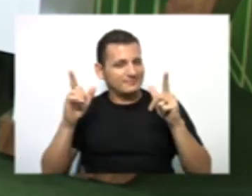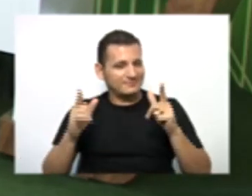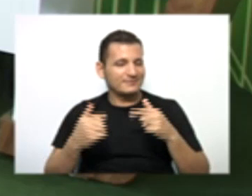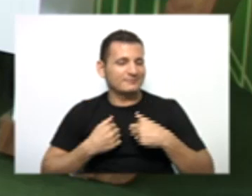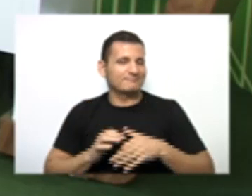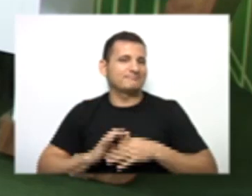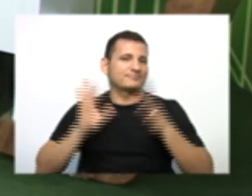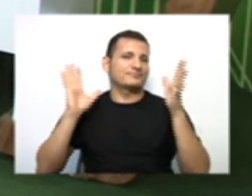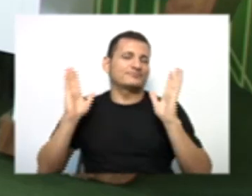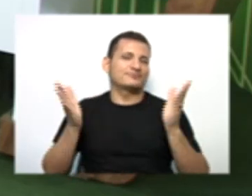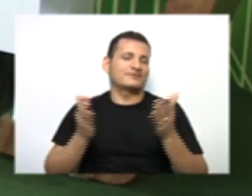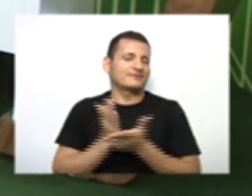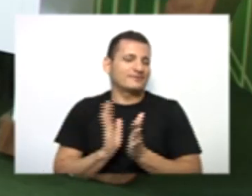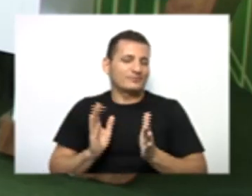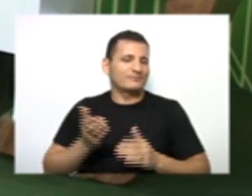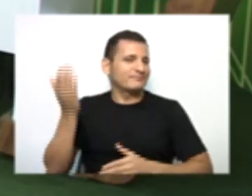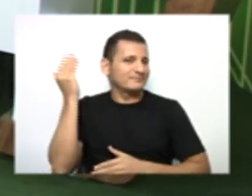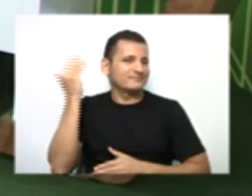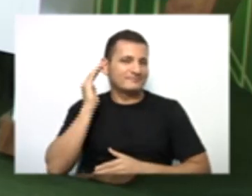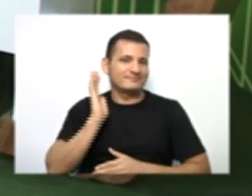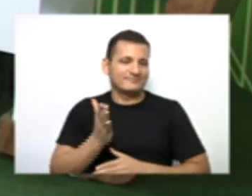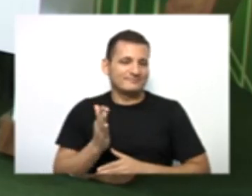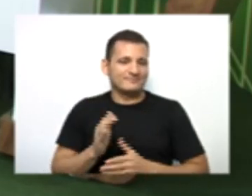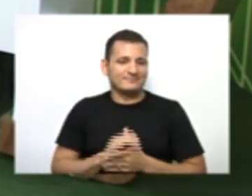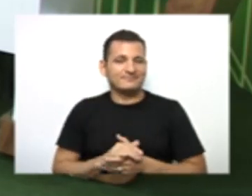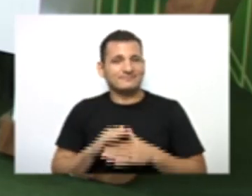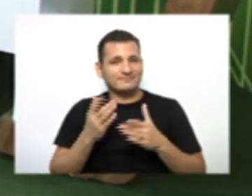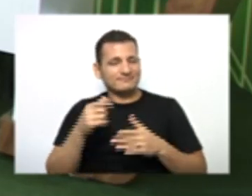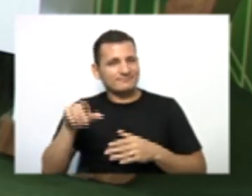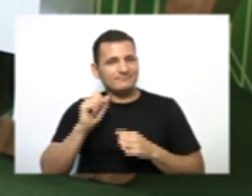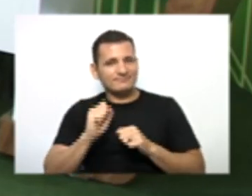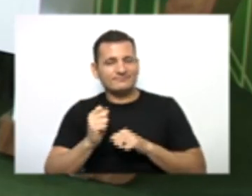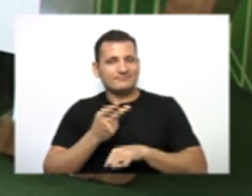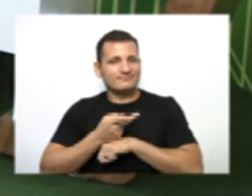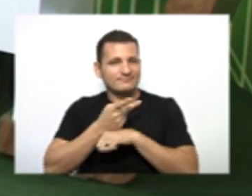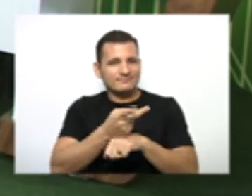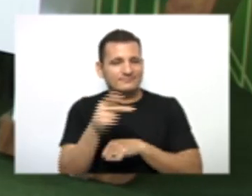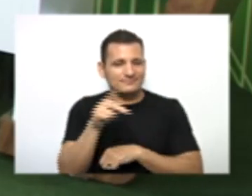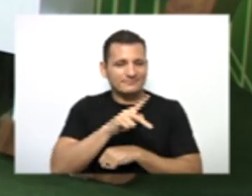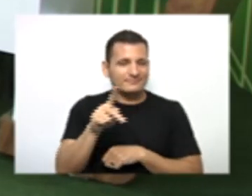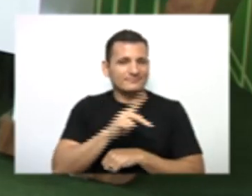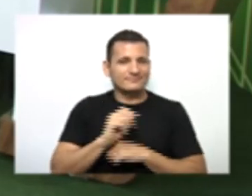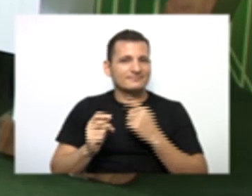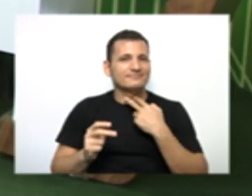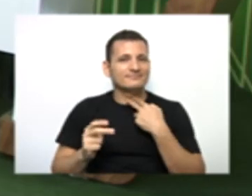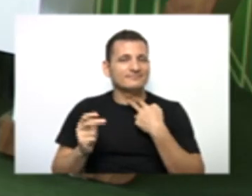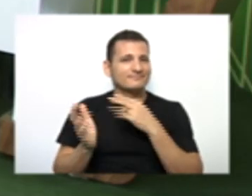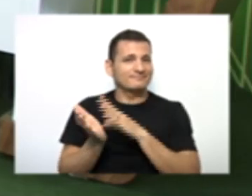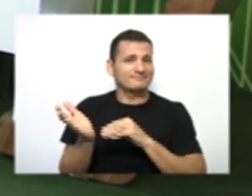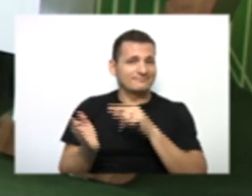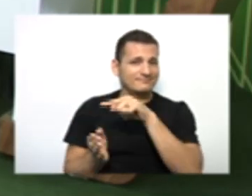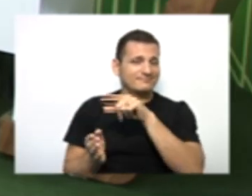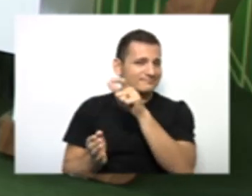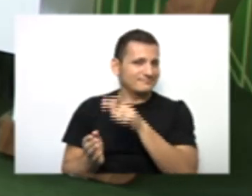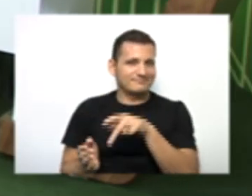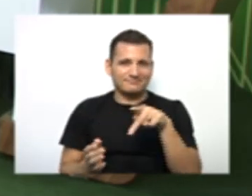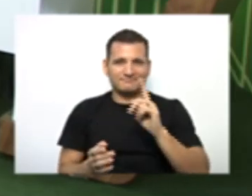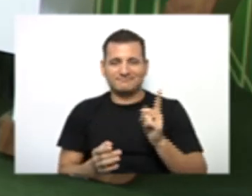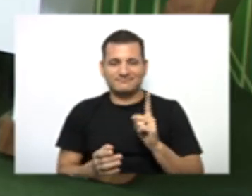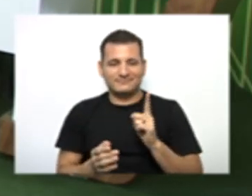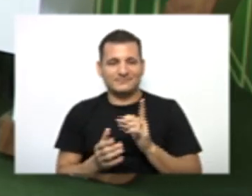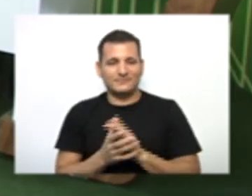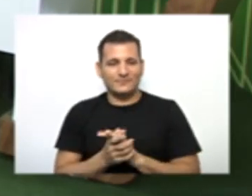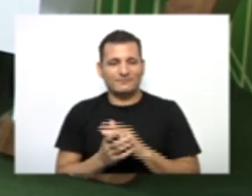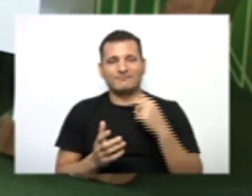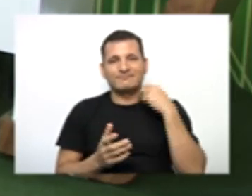libertei, né? Já estou livre disso, mas eu já tive esse muito problema. Vão atrás do professor, não siga o exemplo do professor Anderson. Vai lá,